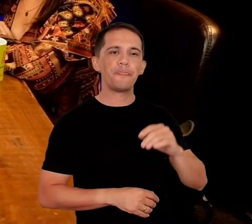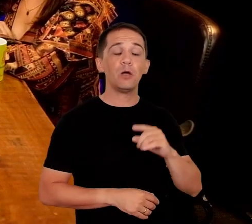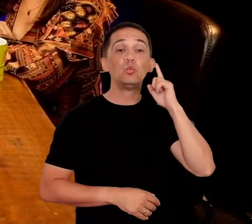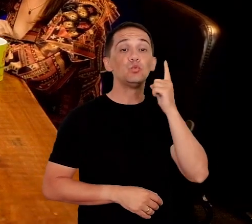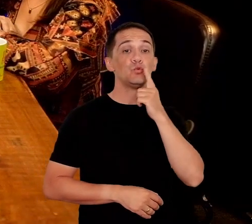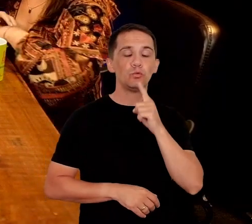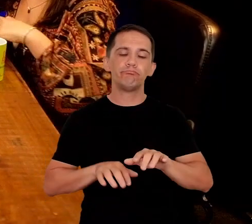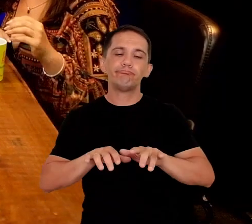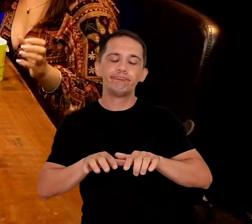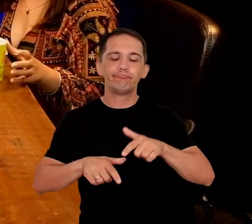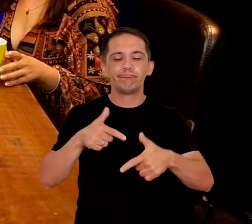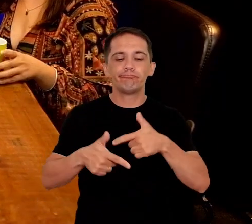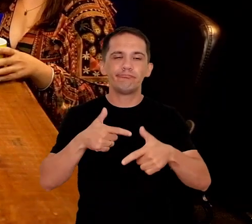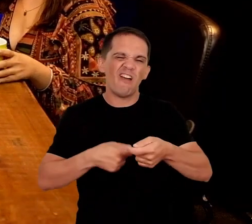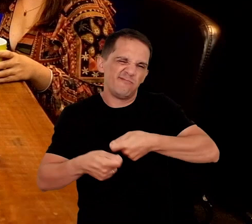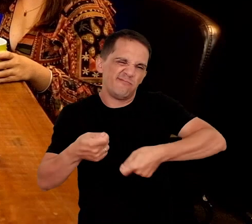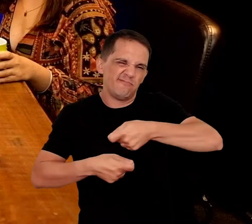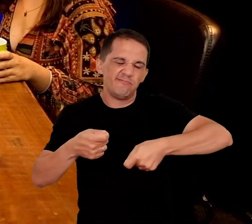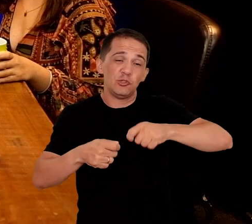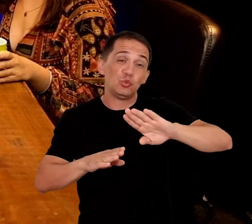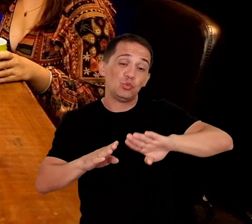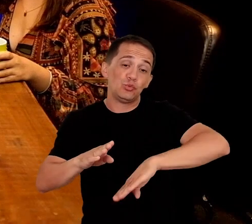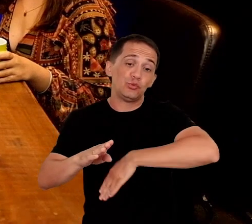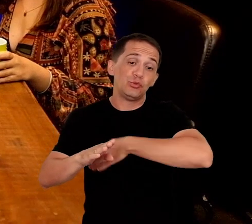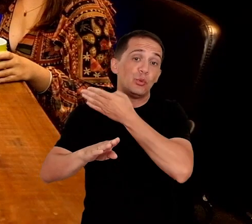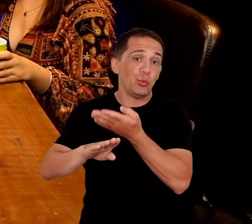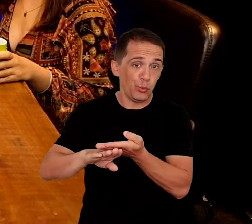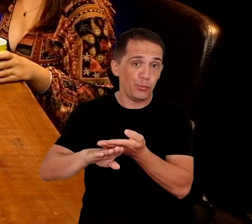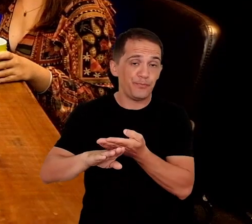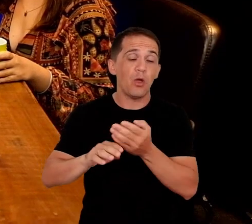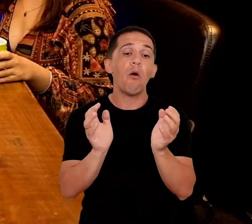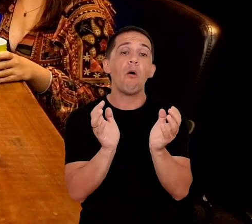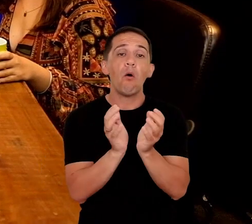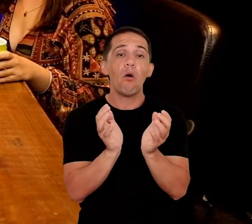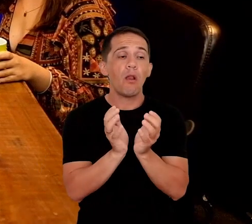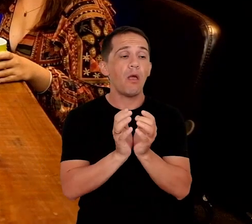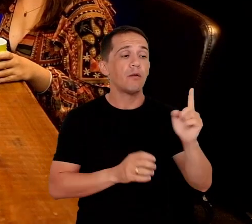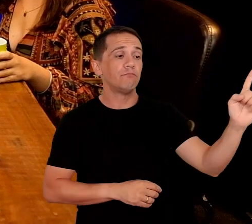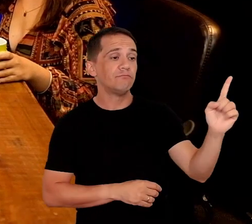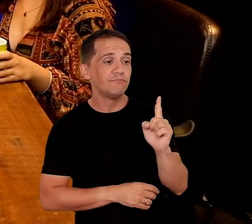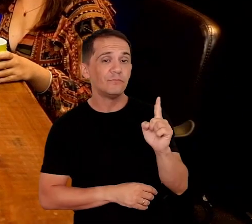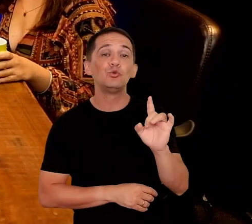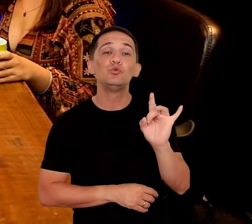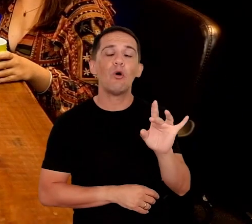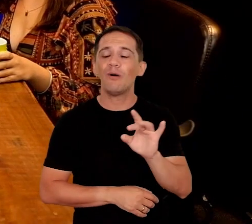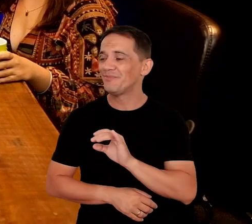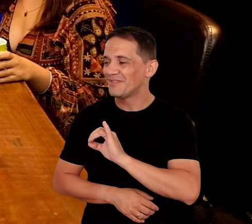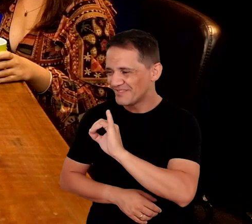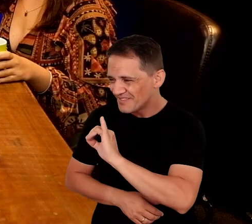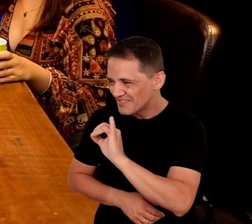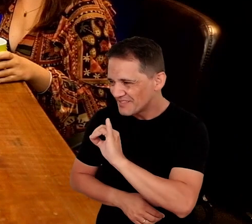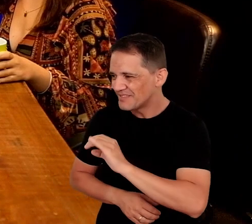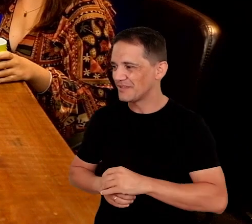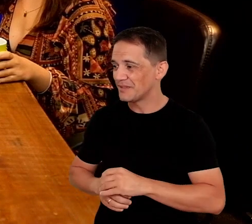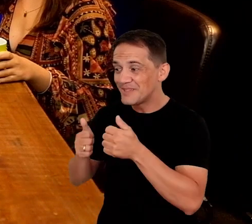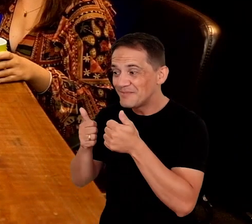seja na área administrativa, né? Trabalhando no computadorzinho dele, ele não tem com quem conversar. Chegam alguns colegas ouvintes e dão, oi, tudo